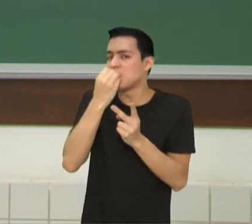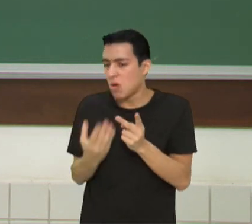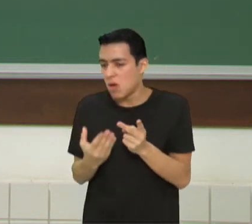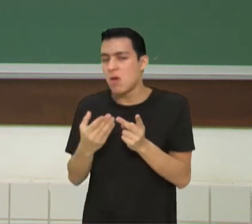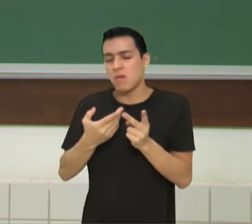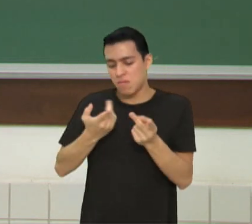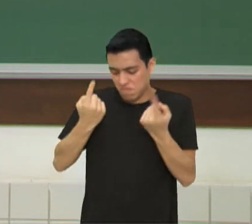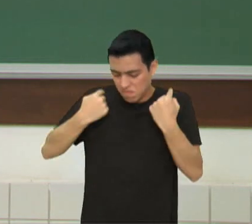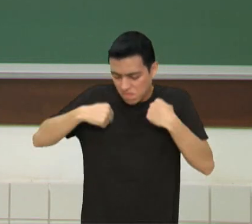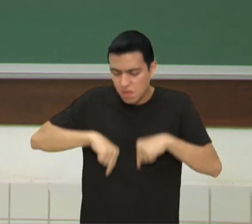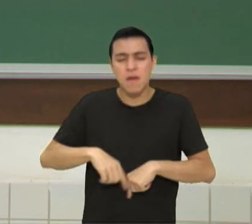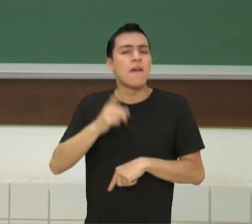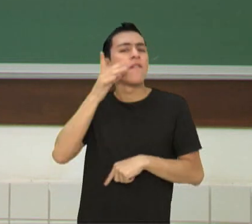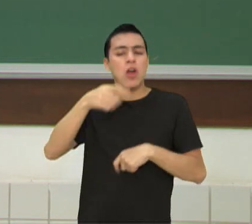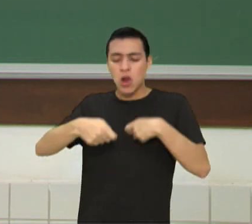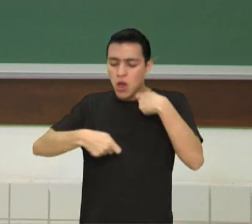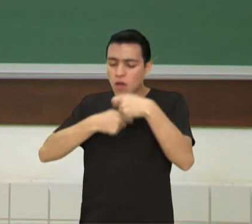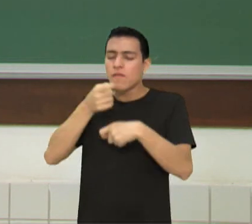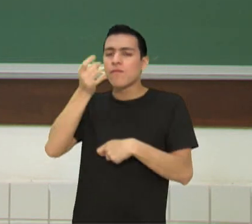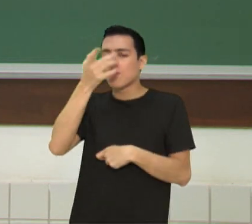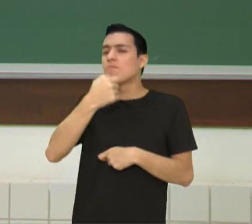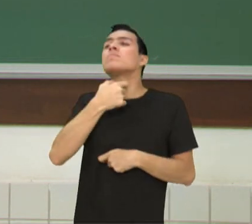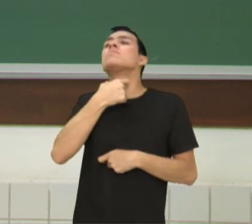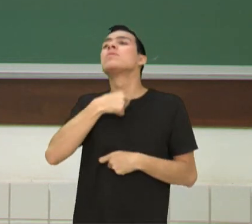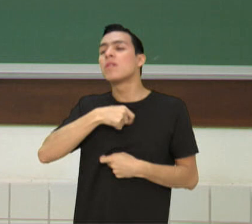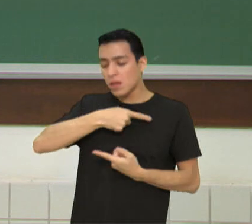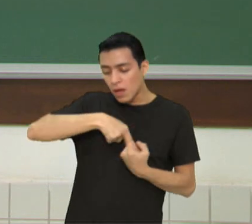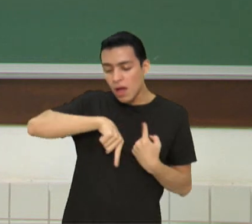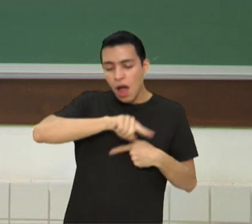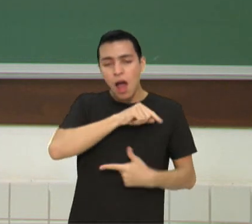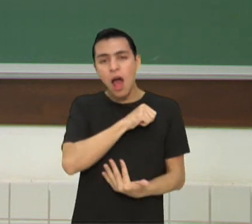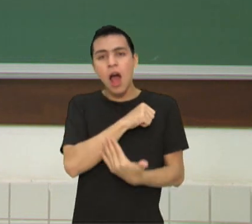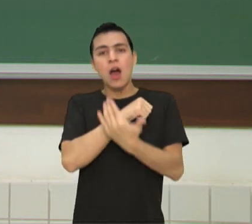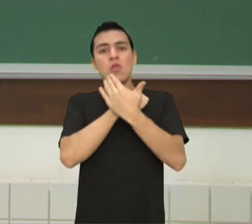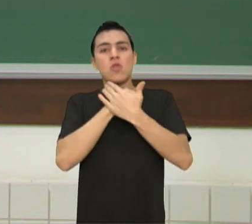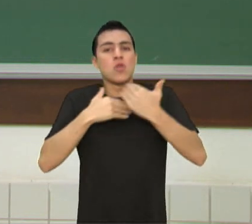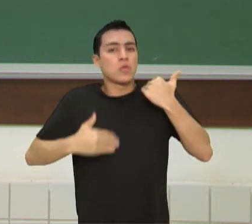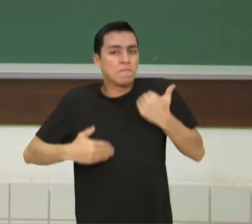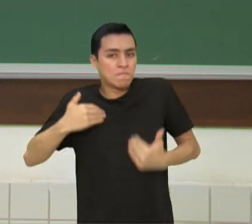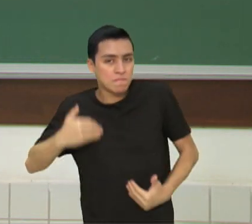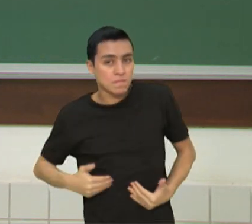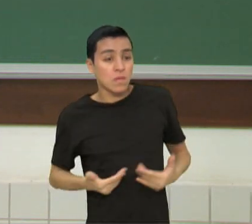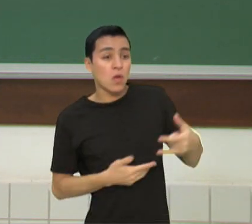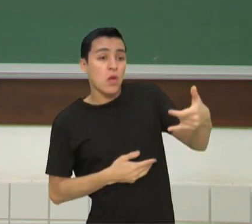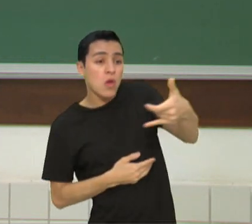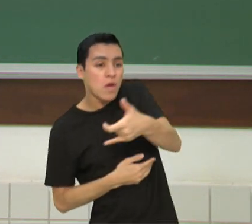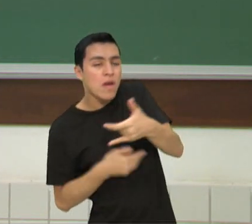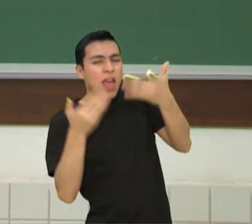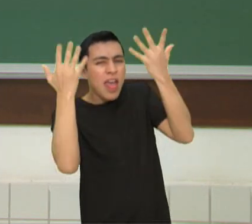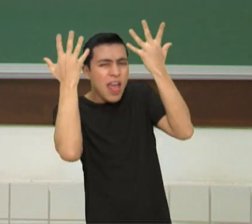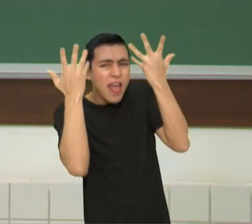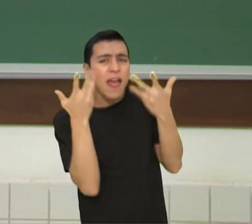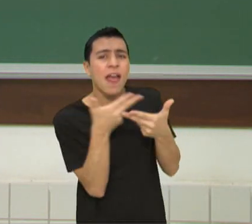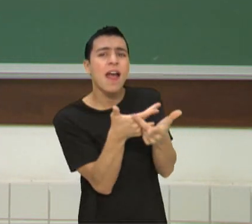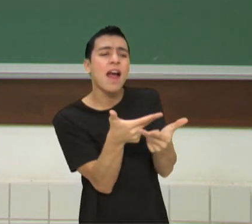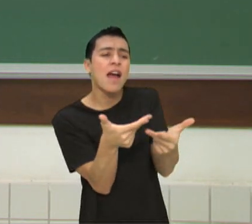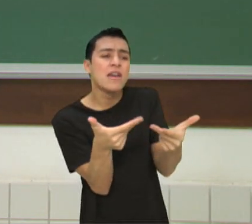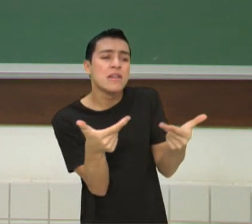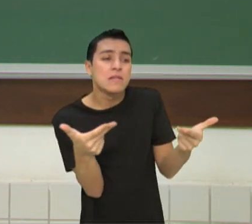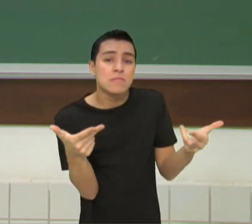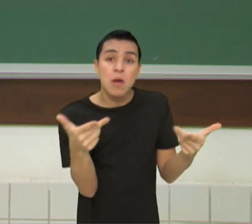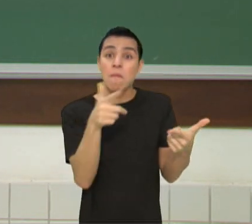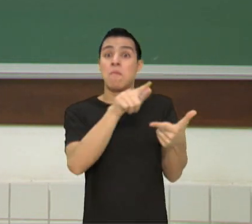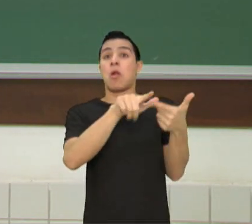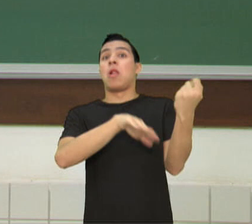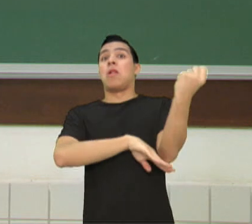Digerimos fácil, se transformam em substâncias benéficas. As gorduras animais não são um